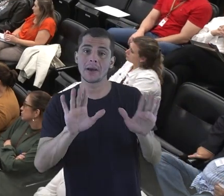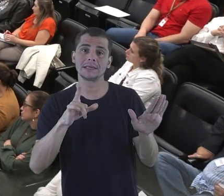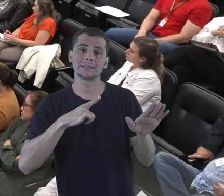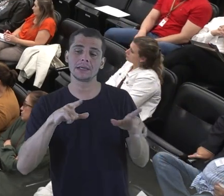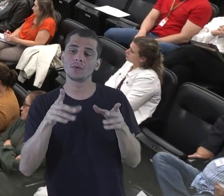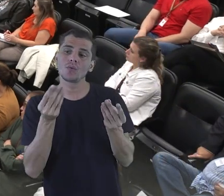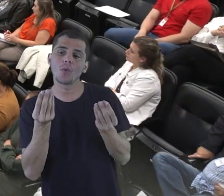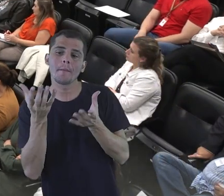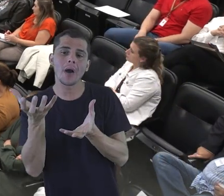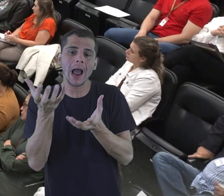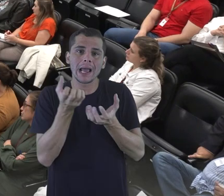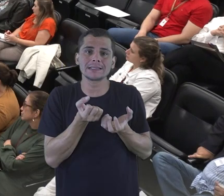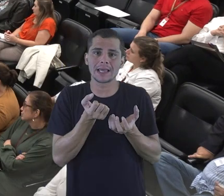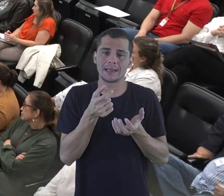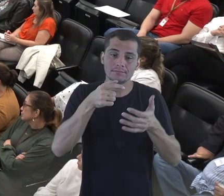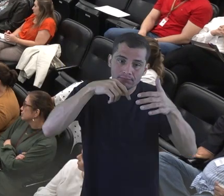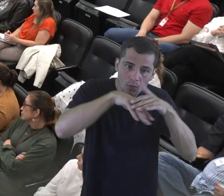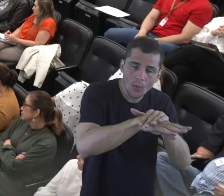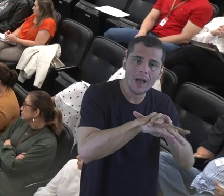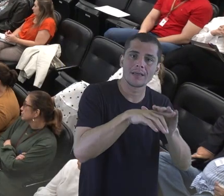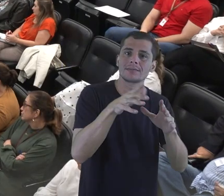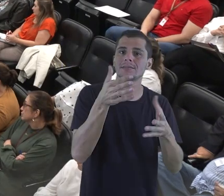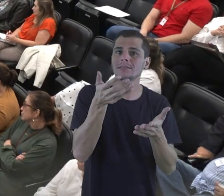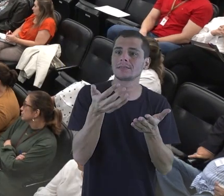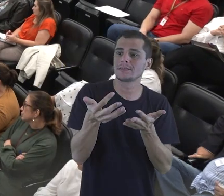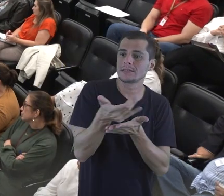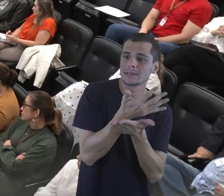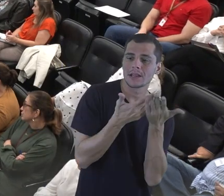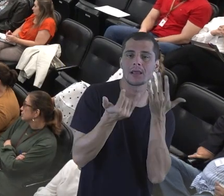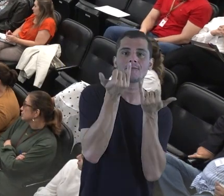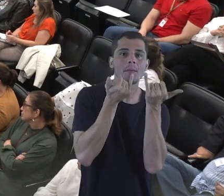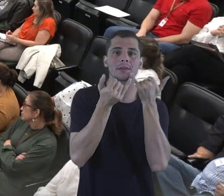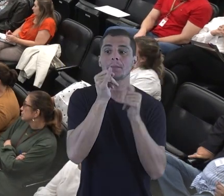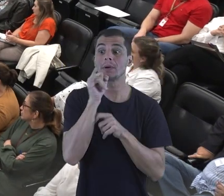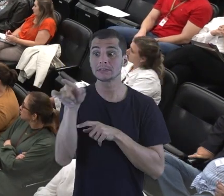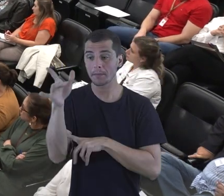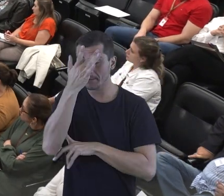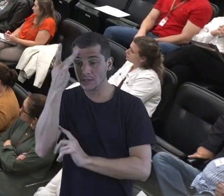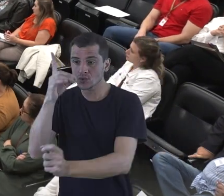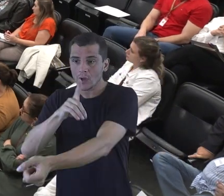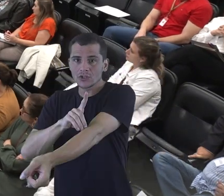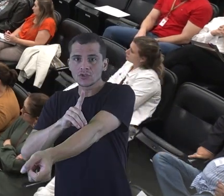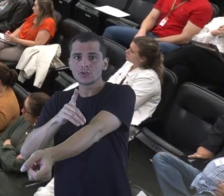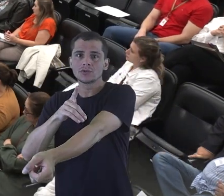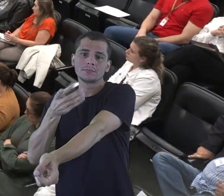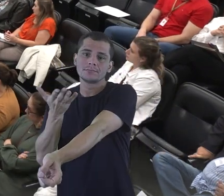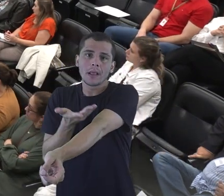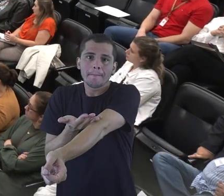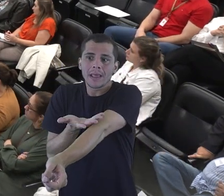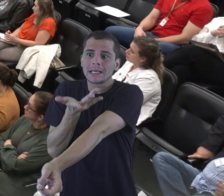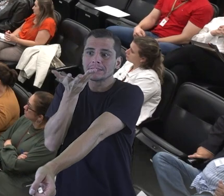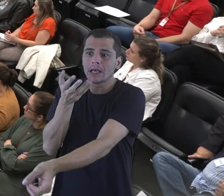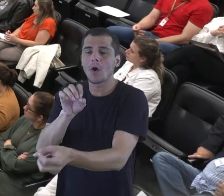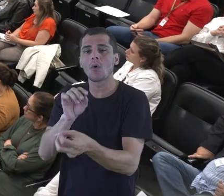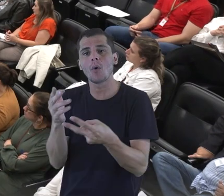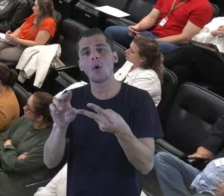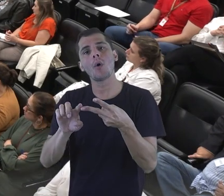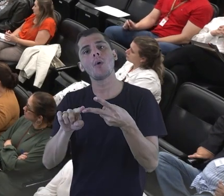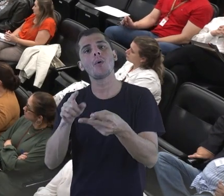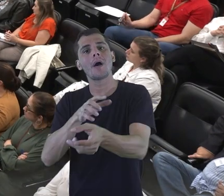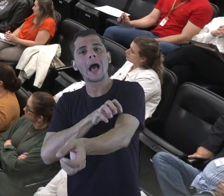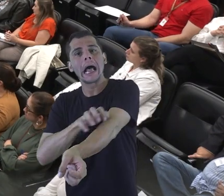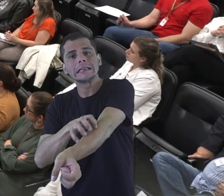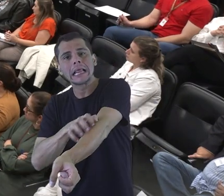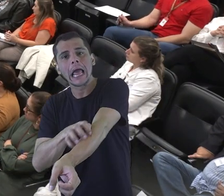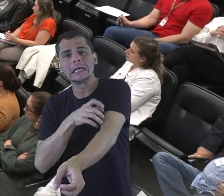não eu tenho que reter esse dado se você tiver um problema se você é hipertenso se você tiver um problema eu preciso saber você é alérgico eu sou alérgico a adipirona